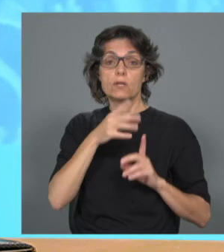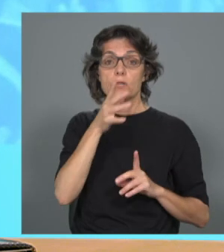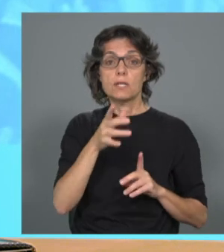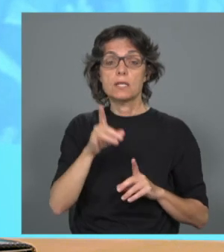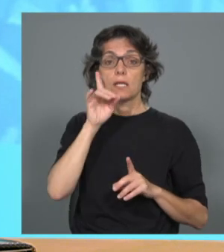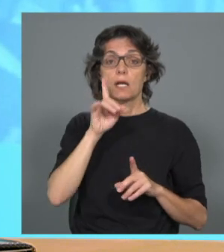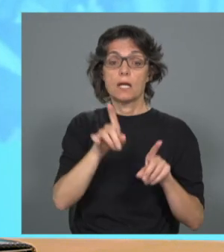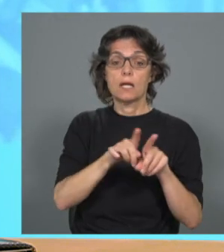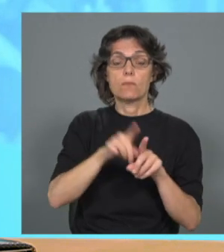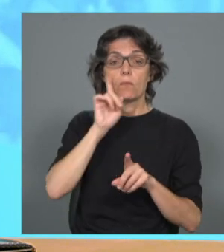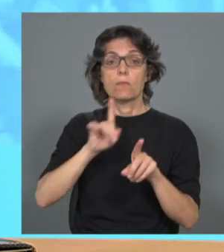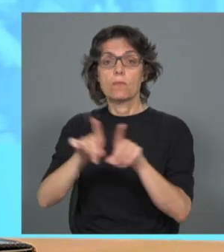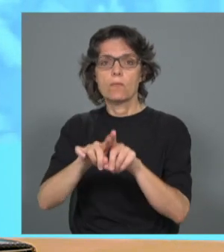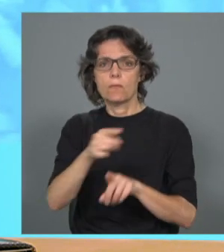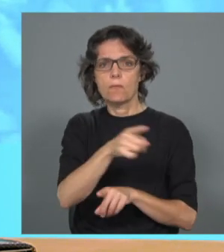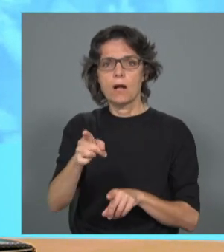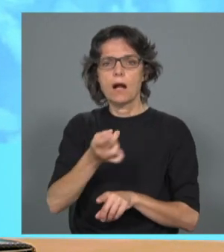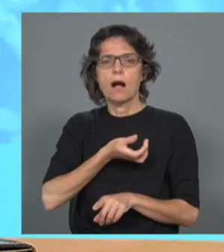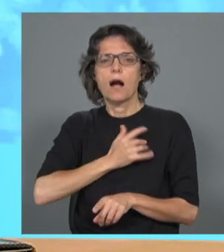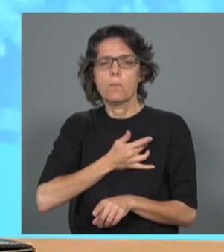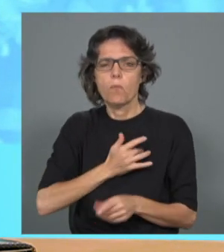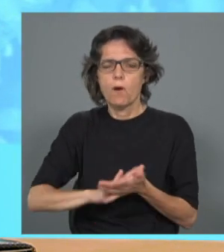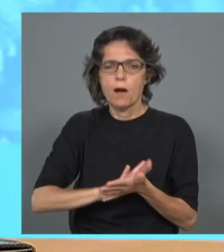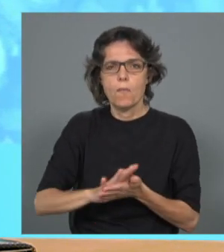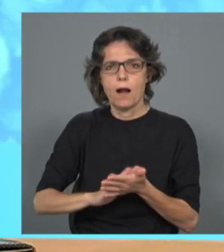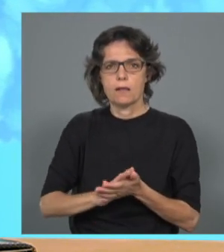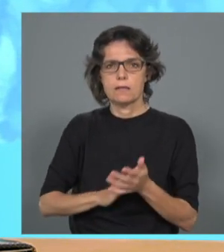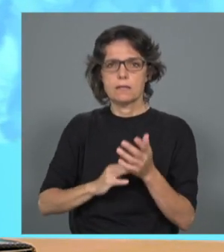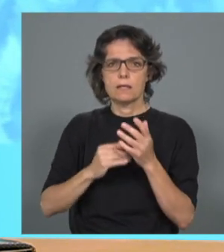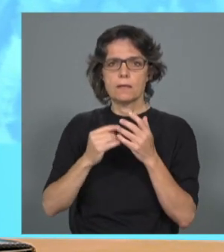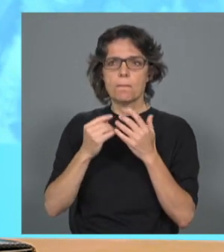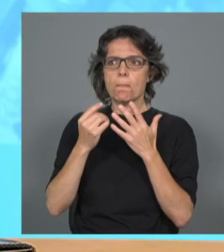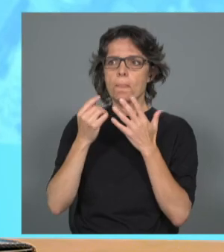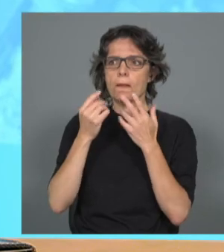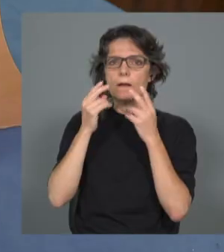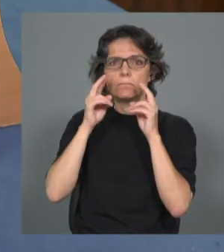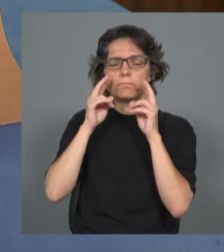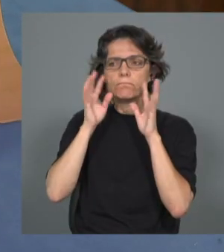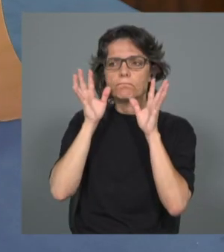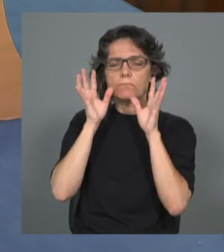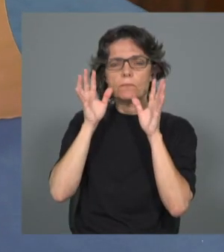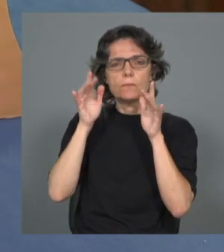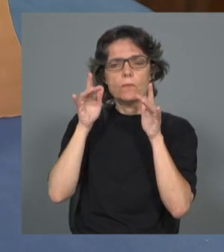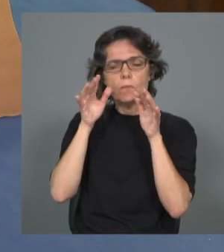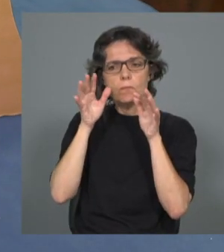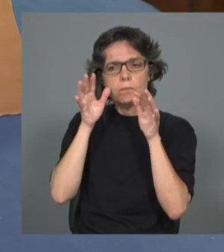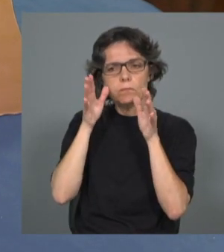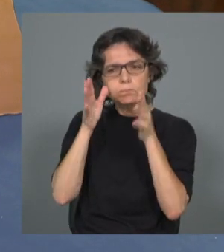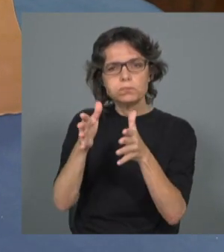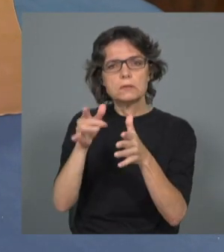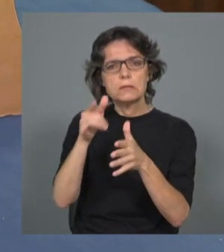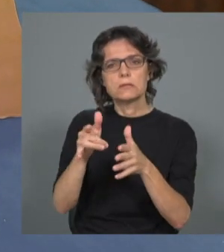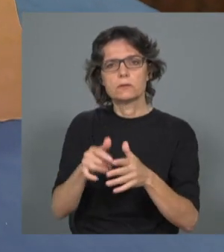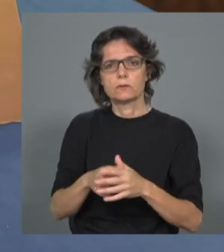a respeitar, a amar. E, portanto, esta atitude contemplativa, que, aliás, o Papa Francisco diz isso muitas vezes, mesmo quando